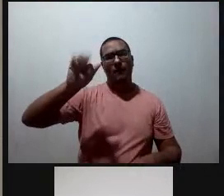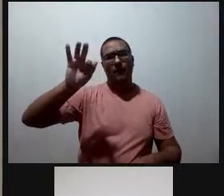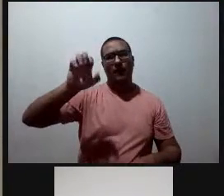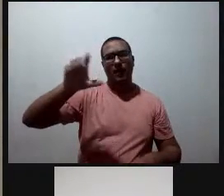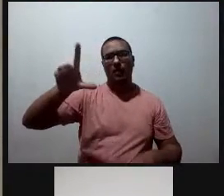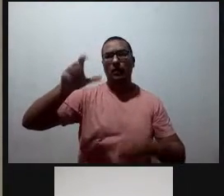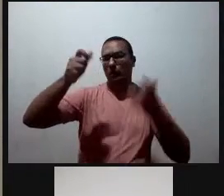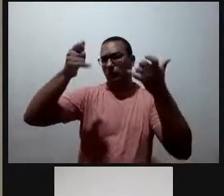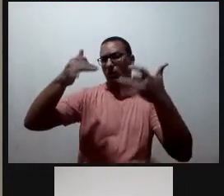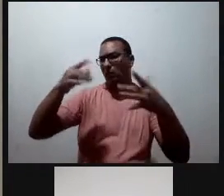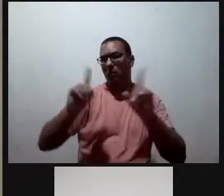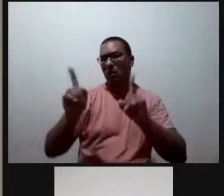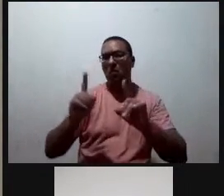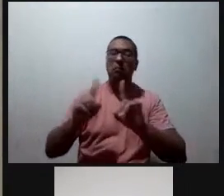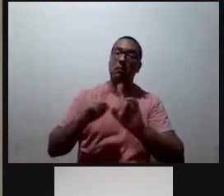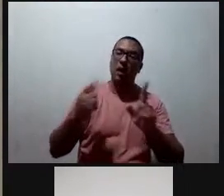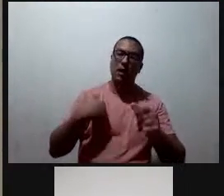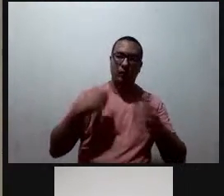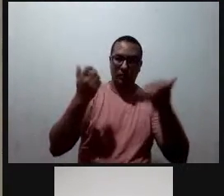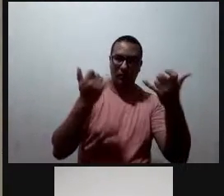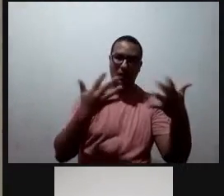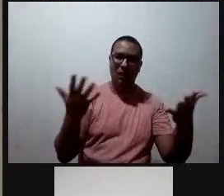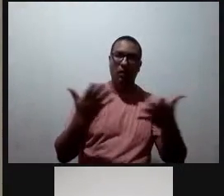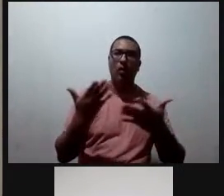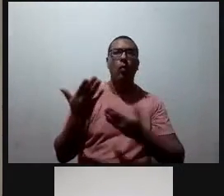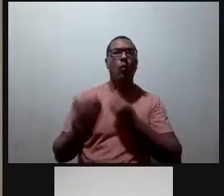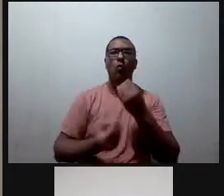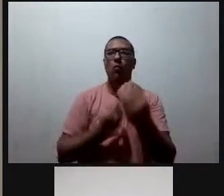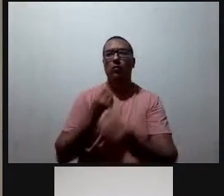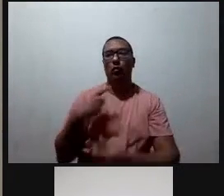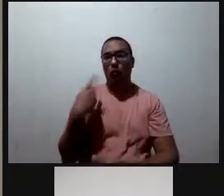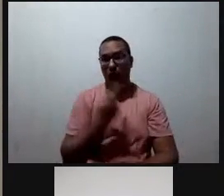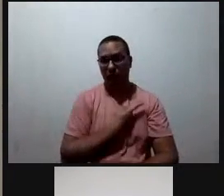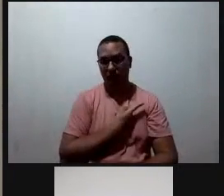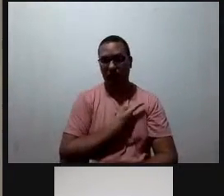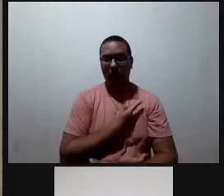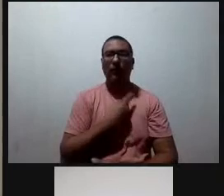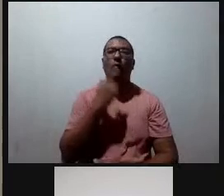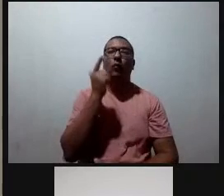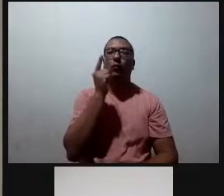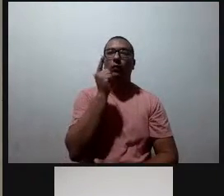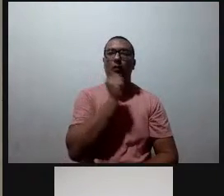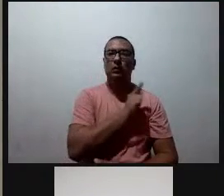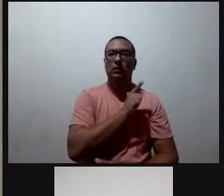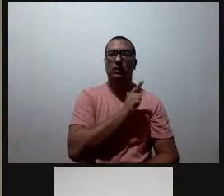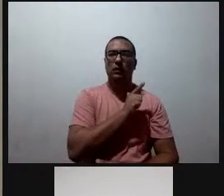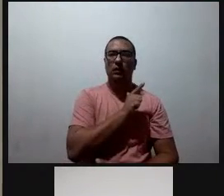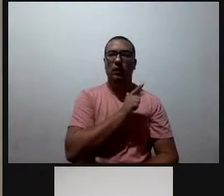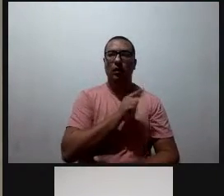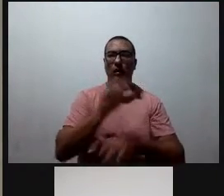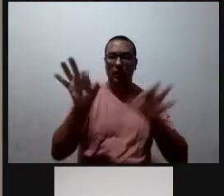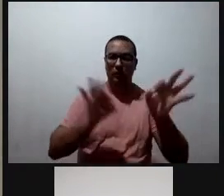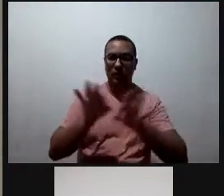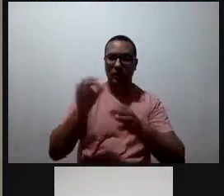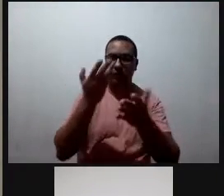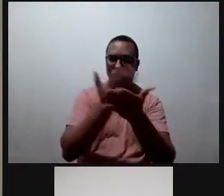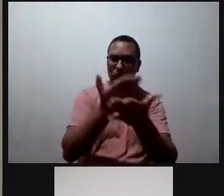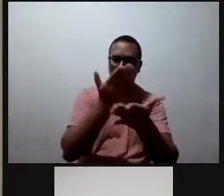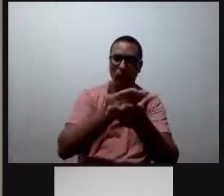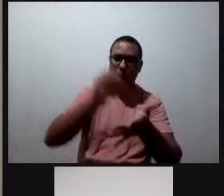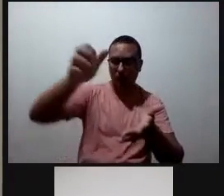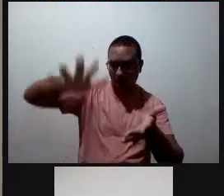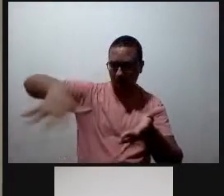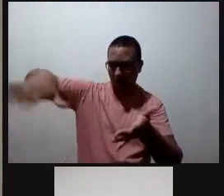rapidamente, eu vou fazer. Como é que nós podemos, digamos assim, fazer um estudo numa determinada região, numa